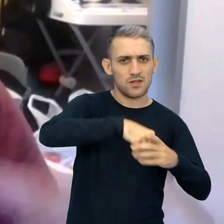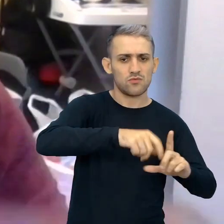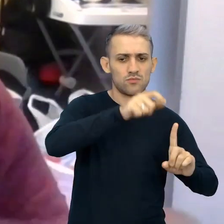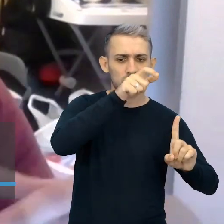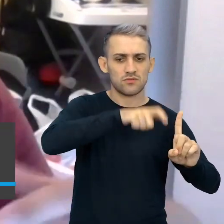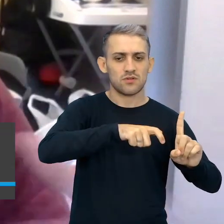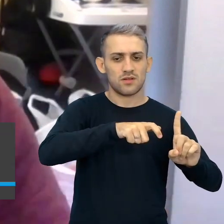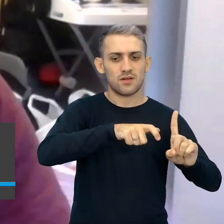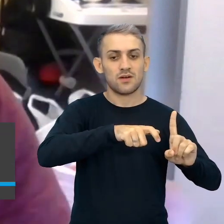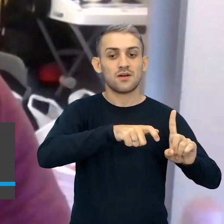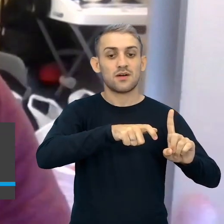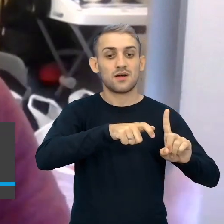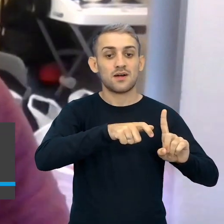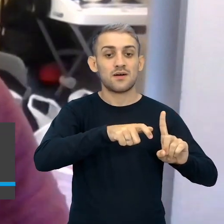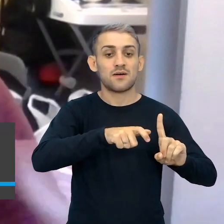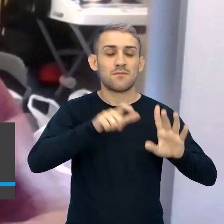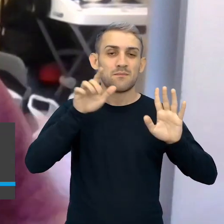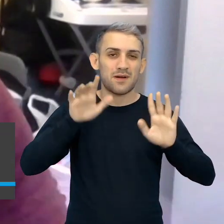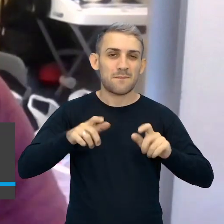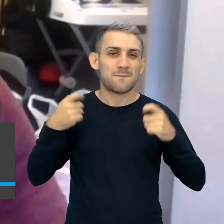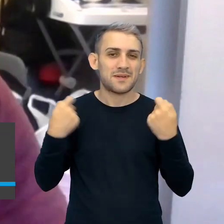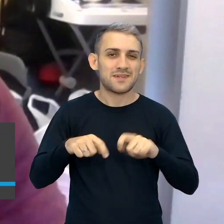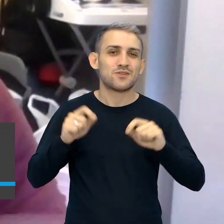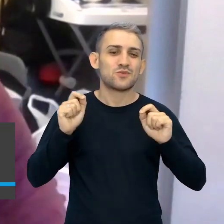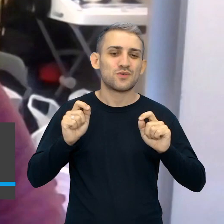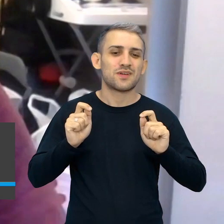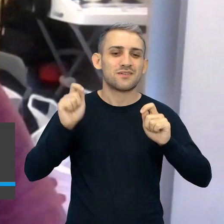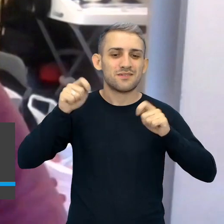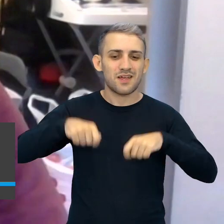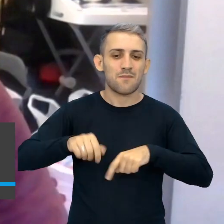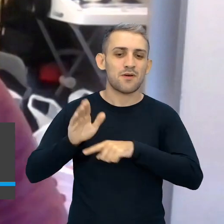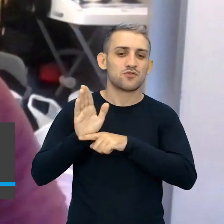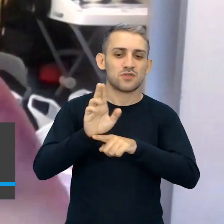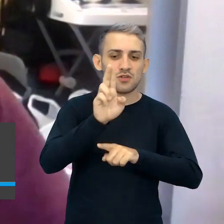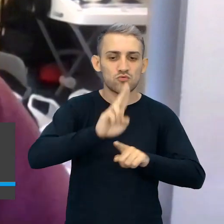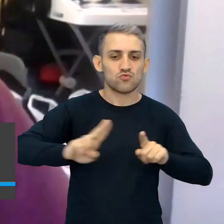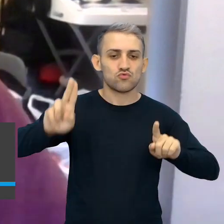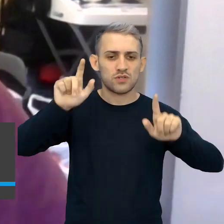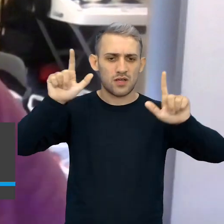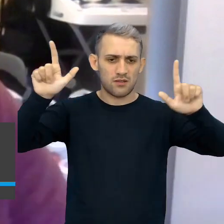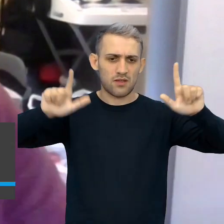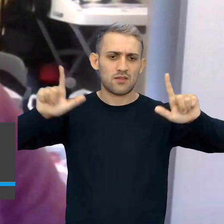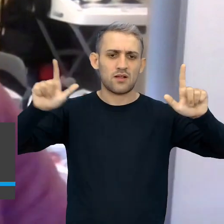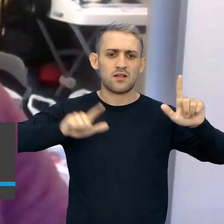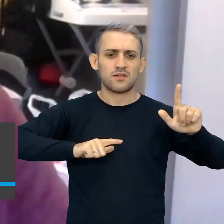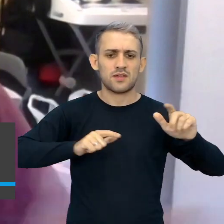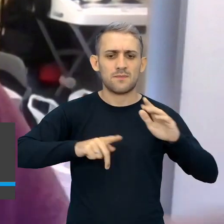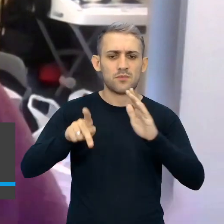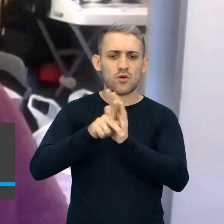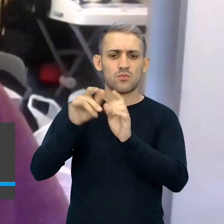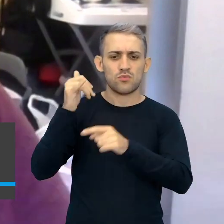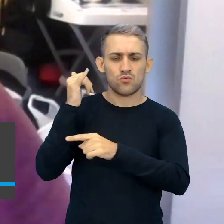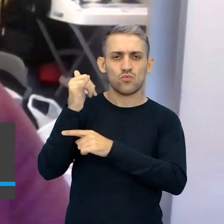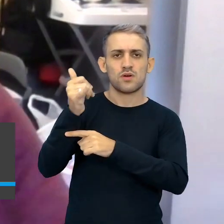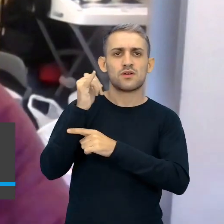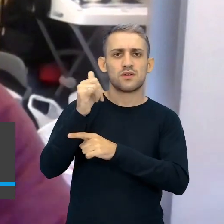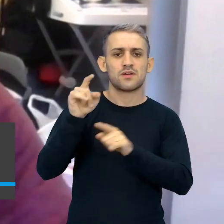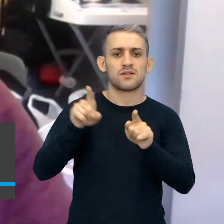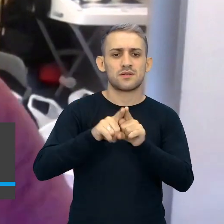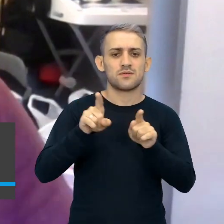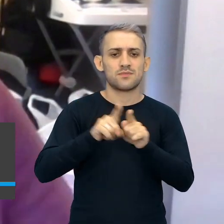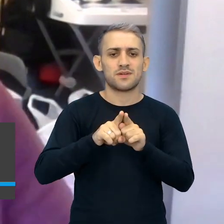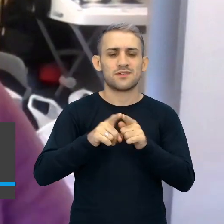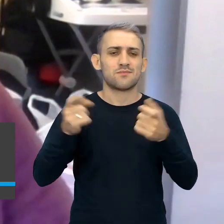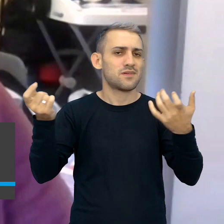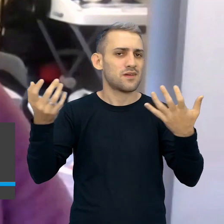a não ser que isso seja de uma forma algo que vai ser traduzido na tela. E a gente pode usar agora ferramentas de narrativa, algumas são universais, né? Narração,